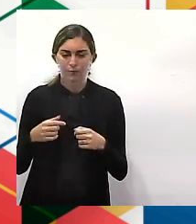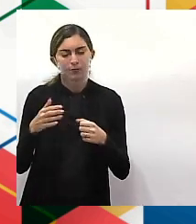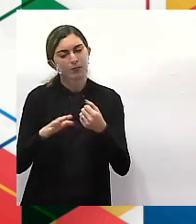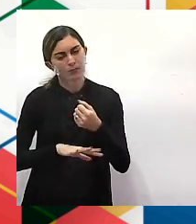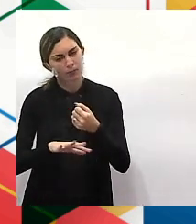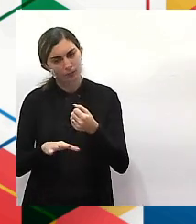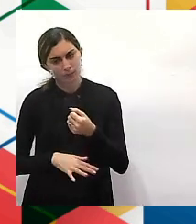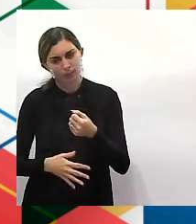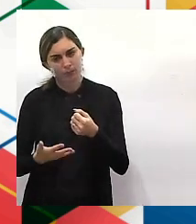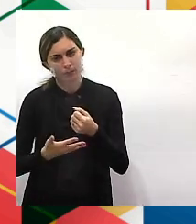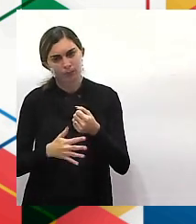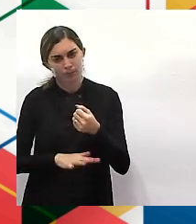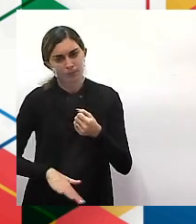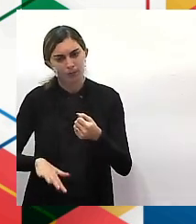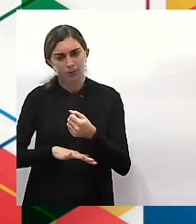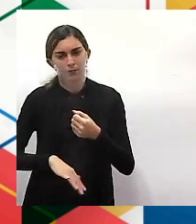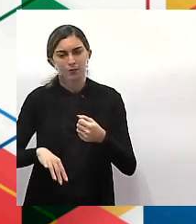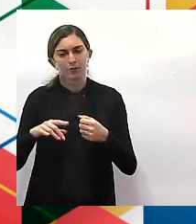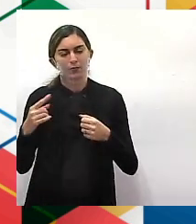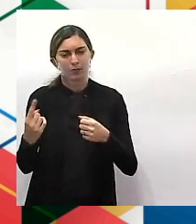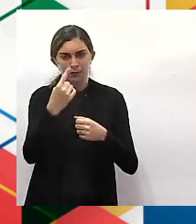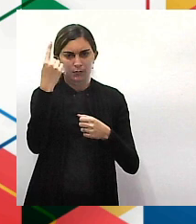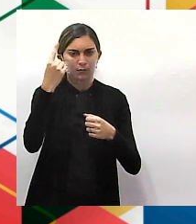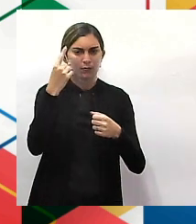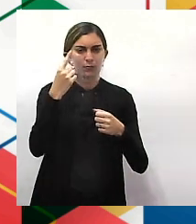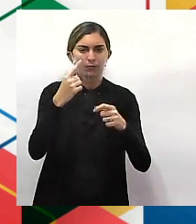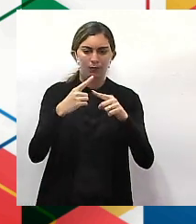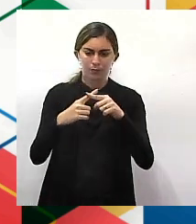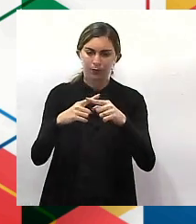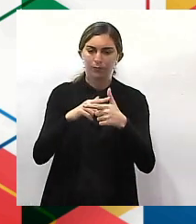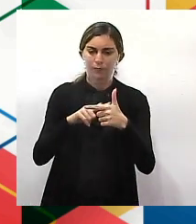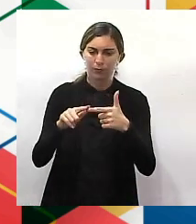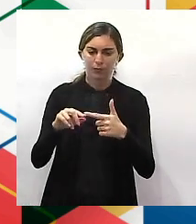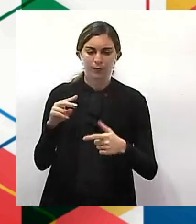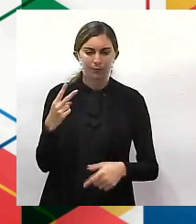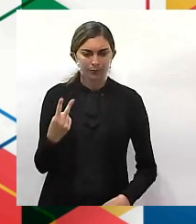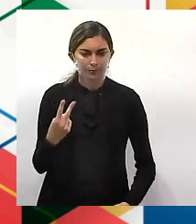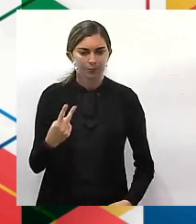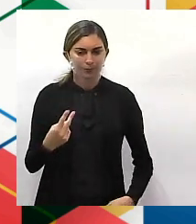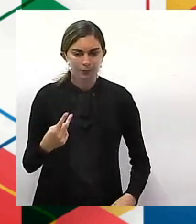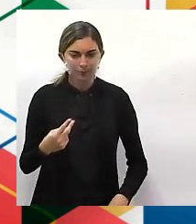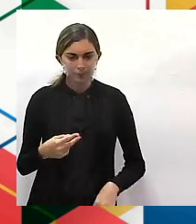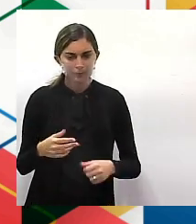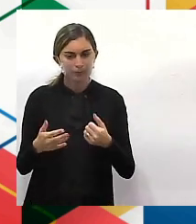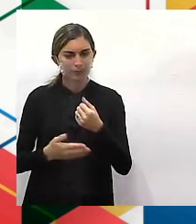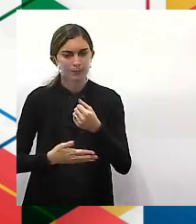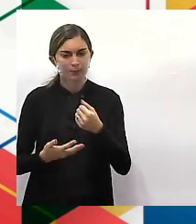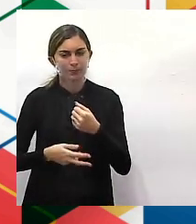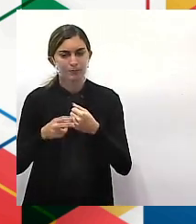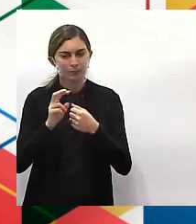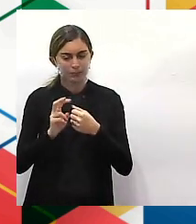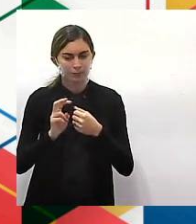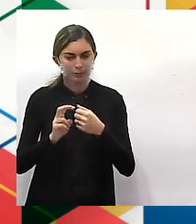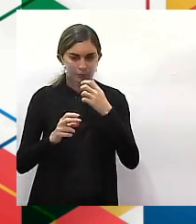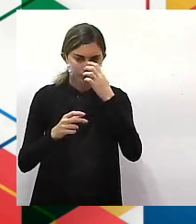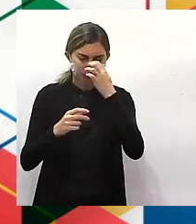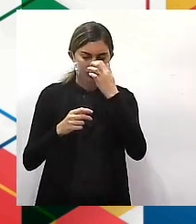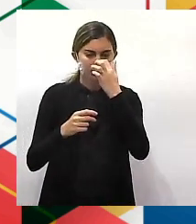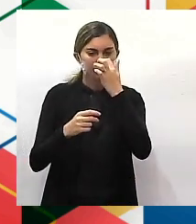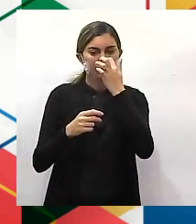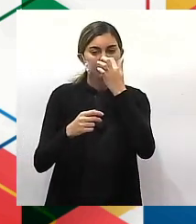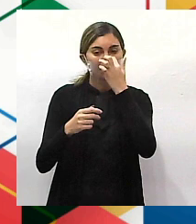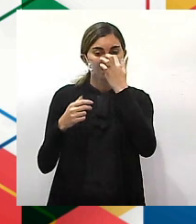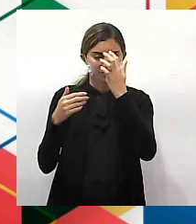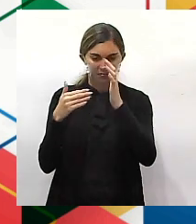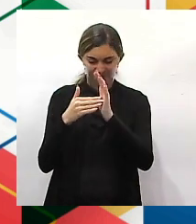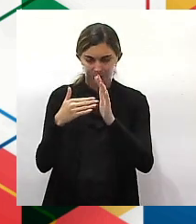base e a altura. Multiplica, divide por 2. Olha só esse aqui, ó, veja. Tem base 5 e a altura. Aí você vê até onde